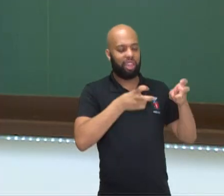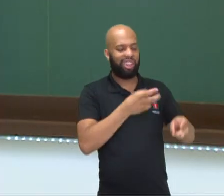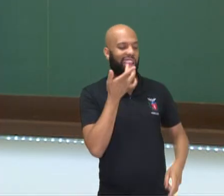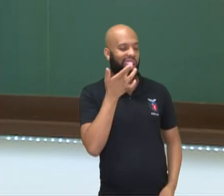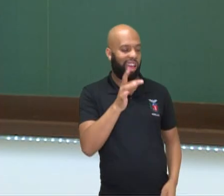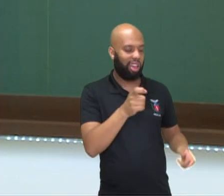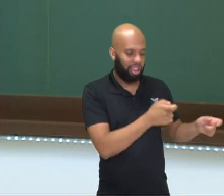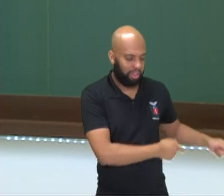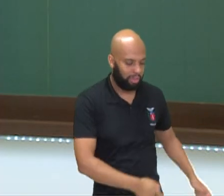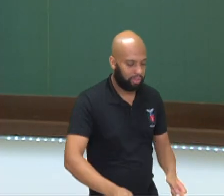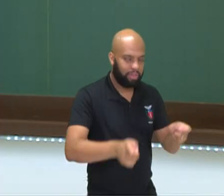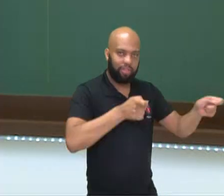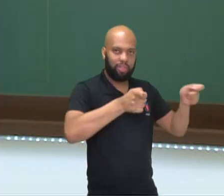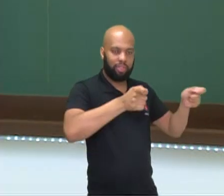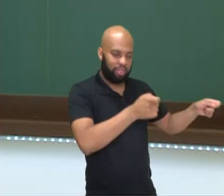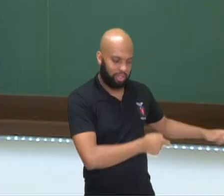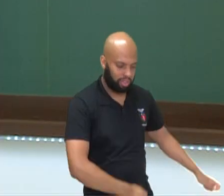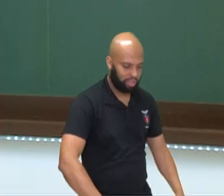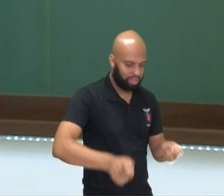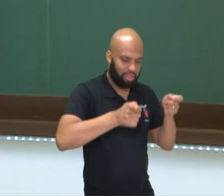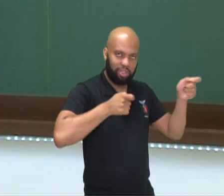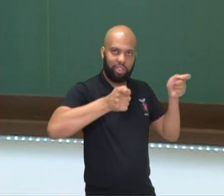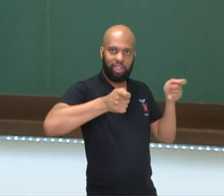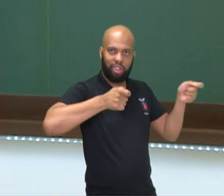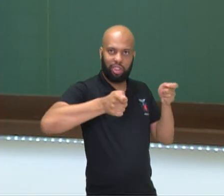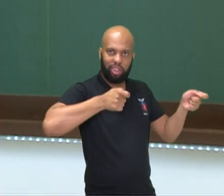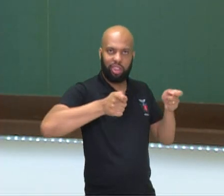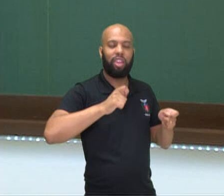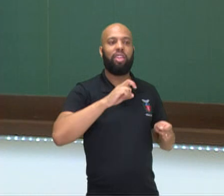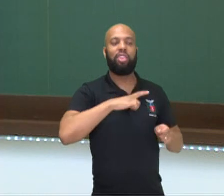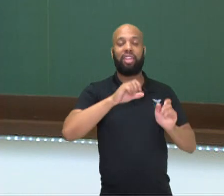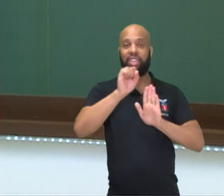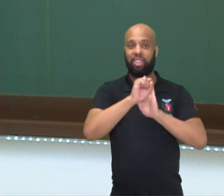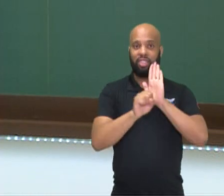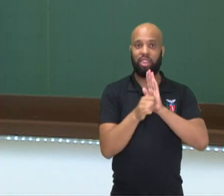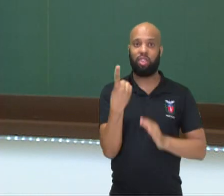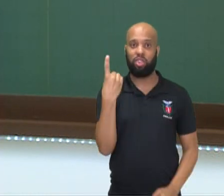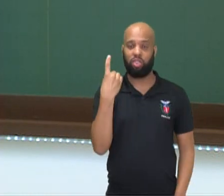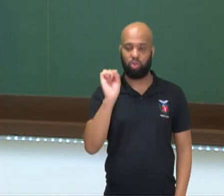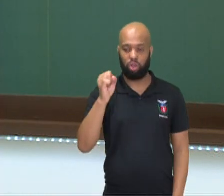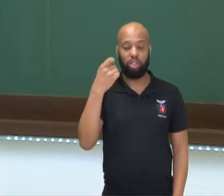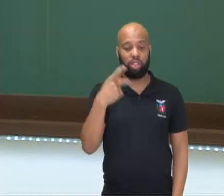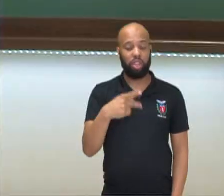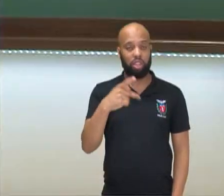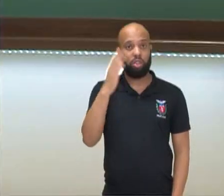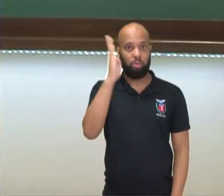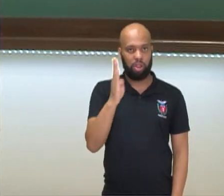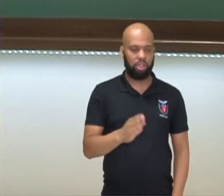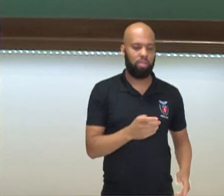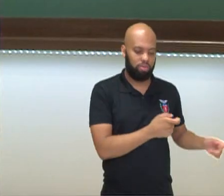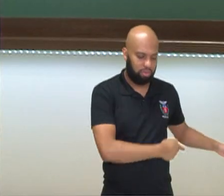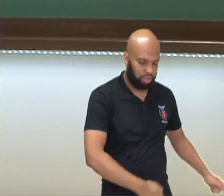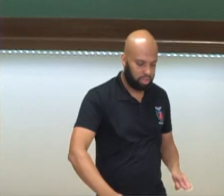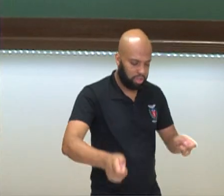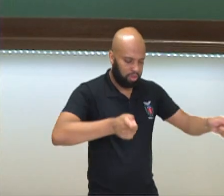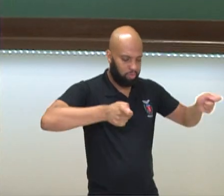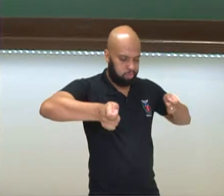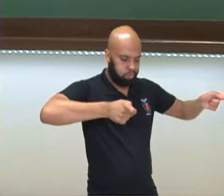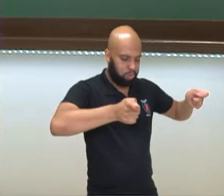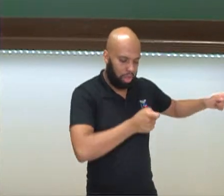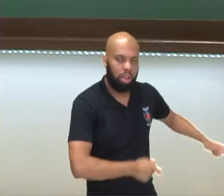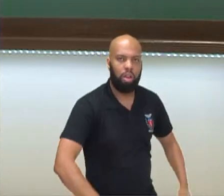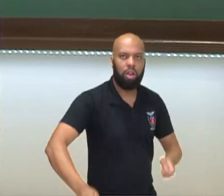através do ciclo econômico vai ser muito grande, principalmente no século XVIII no Brasil. Nós vamos ver que